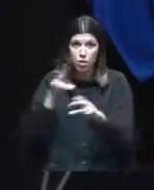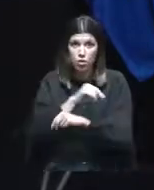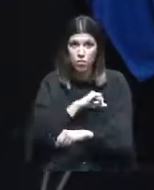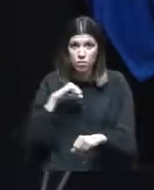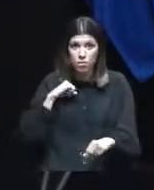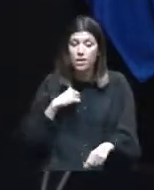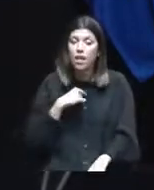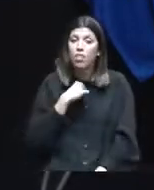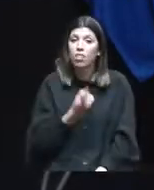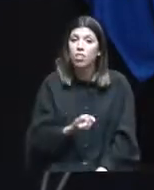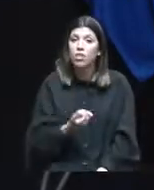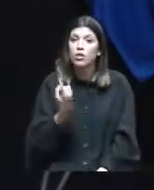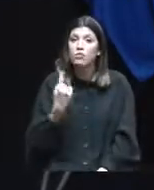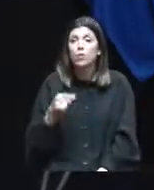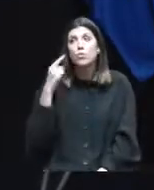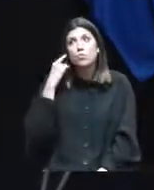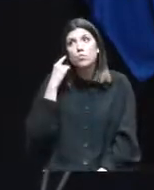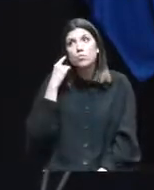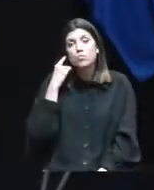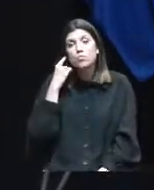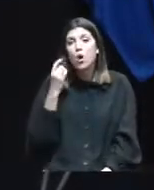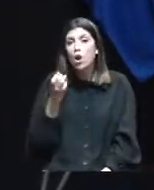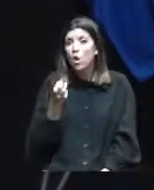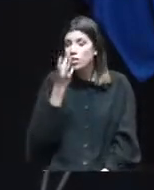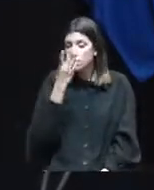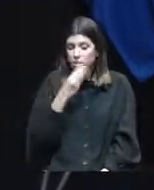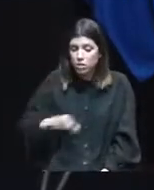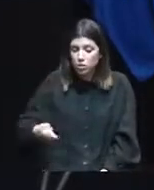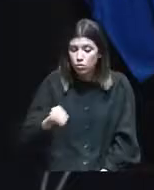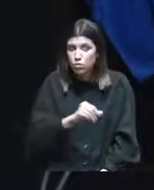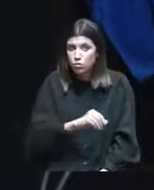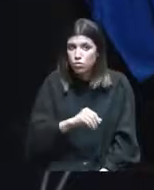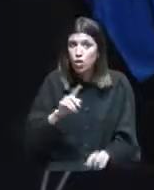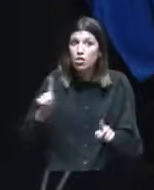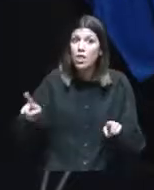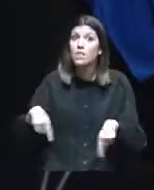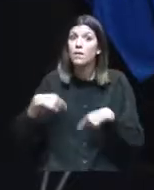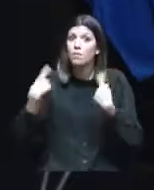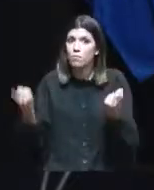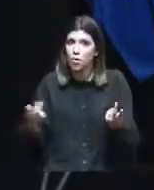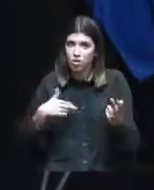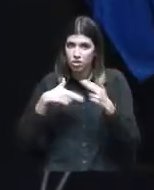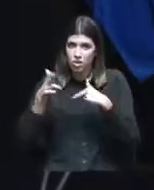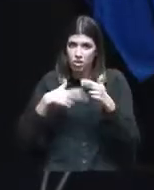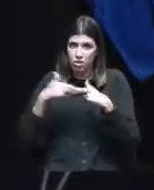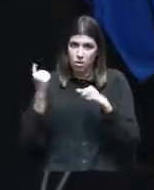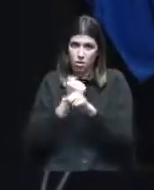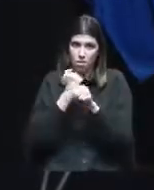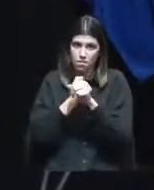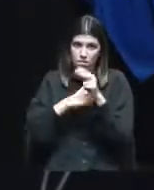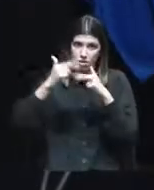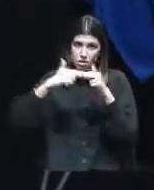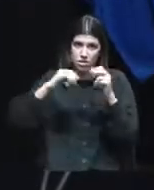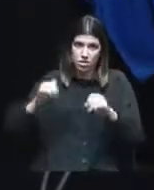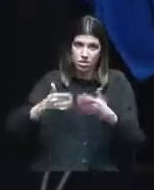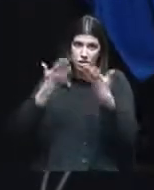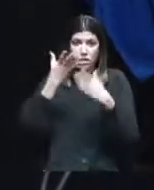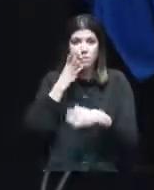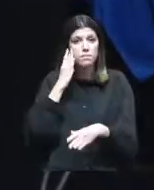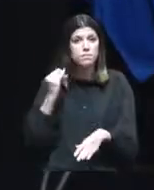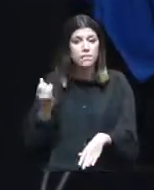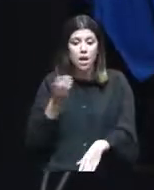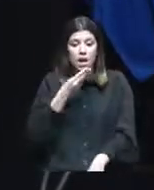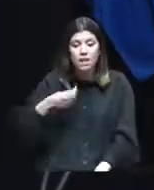proprietário afirmou que apenas teve conhecimento da contaminação dos solos quando as obras iniciaram, pois pensava ter adquirido terrenos